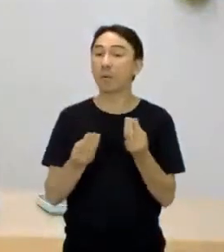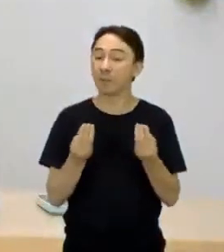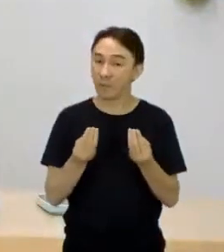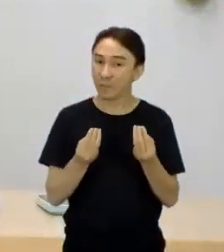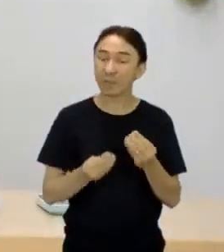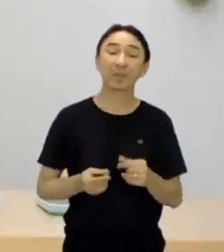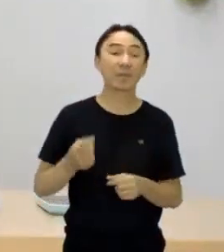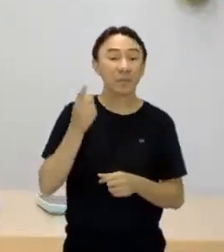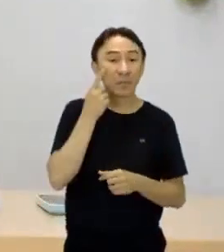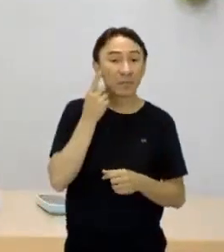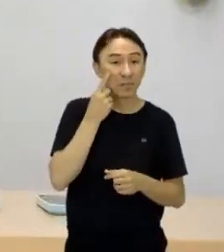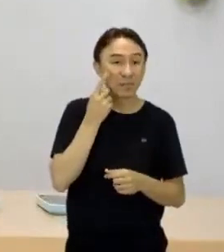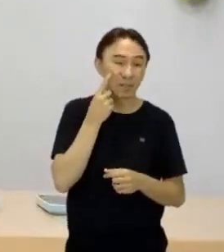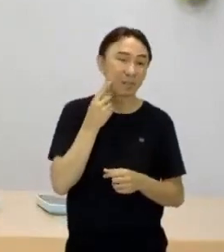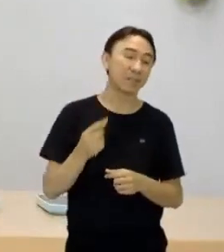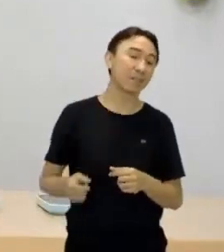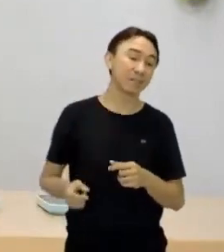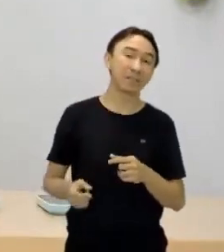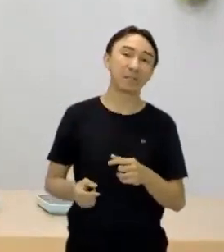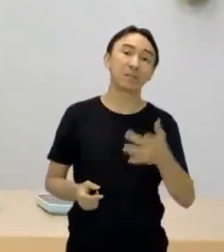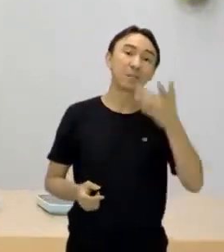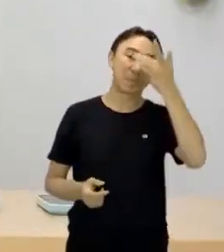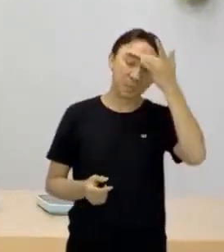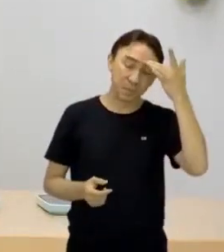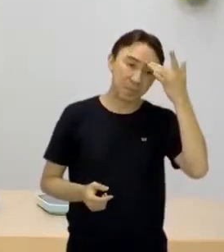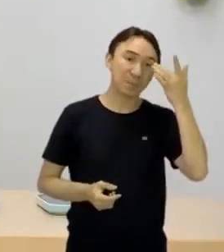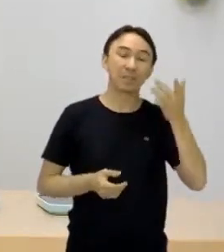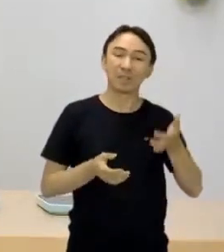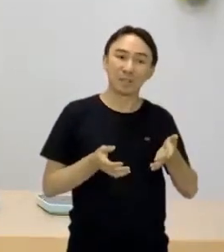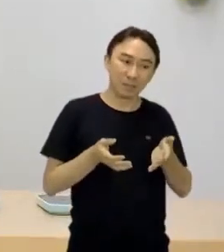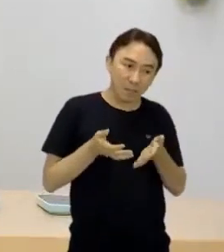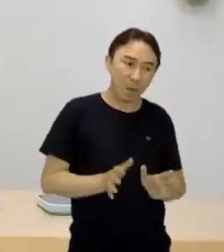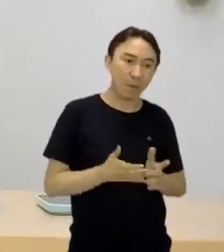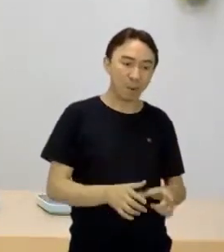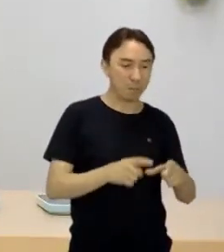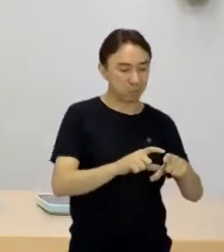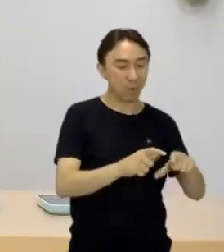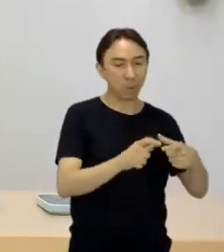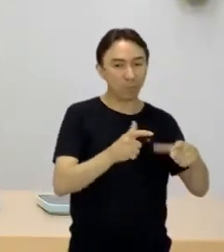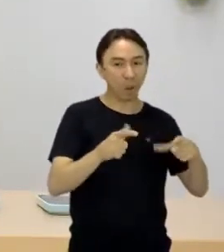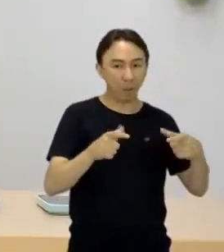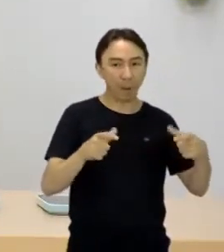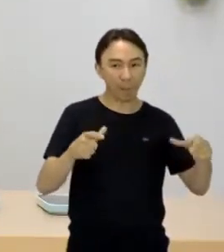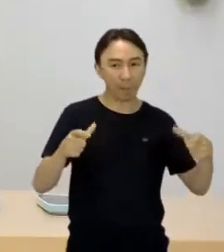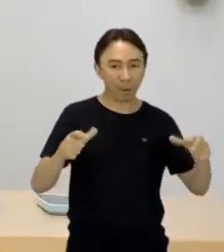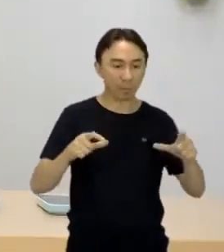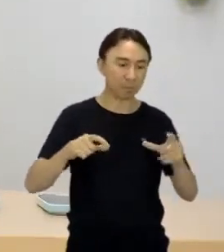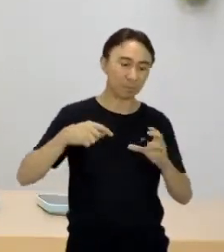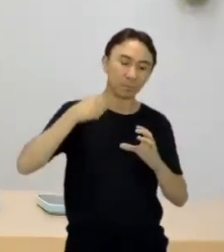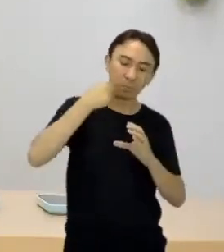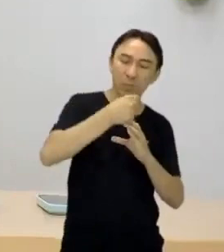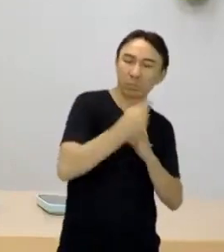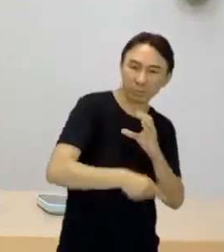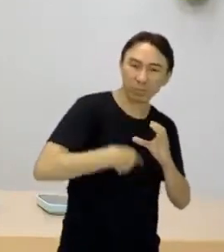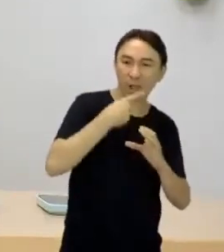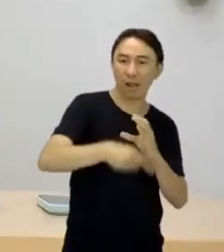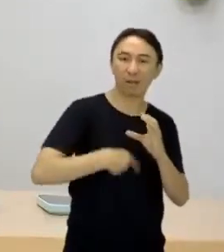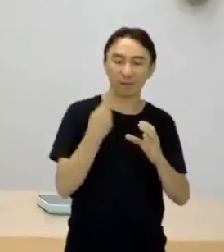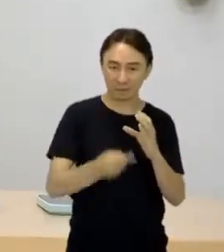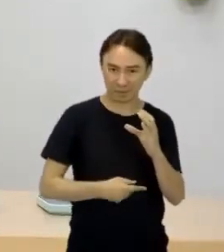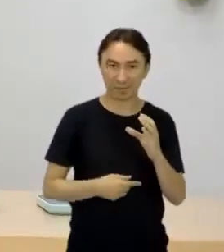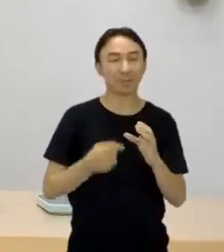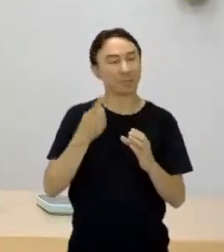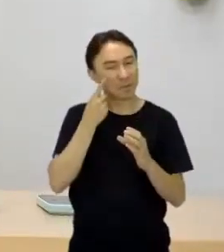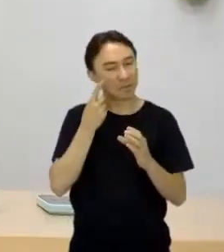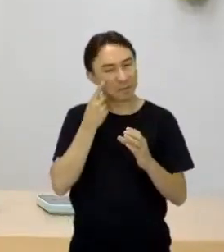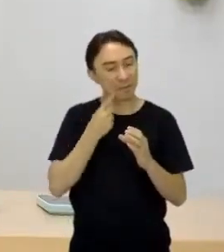ter, né, o aumento da população mundial, né, e também essa questão aí de taxa de nascimento e tal. Pode